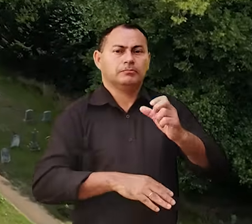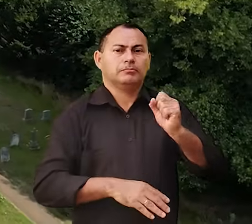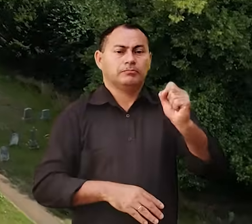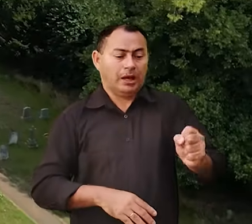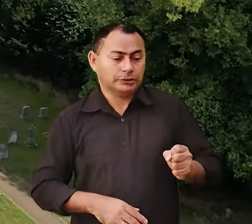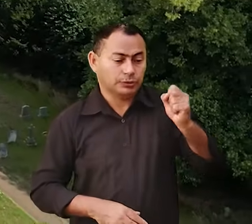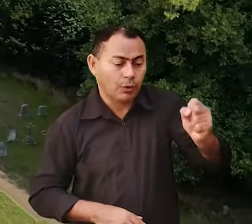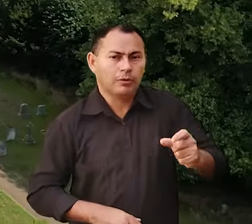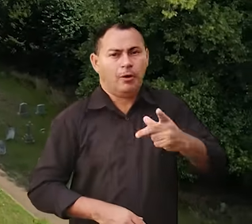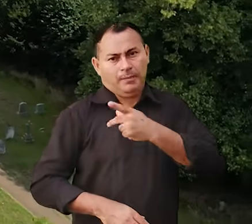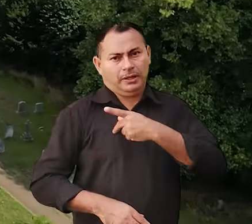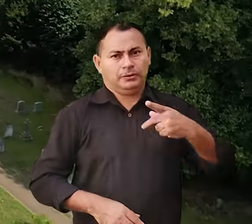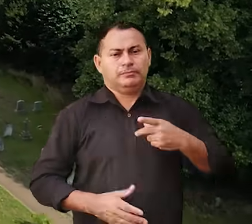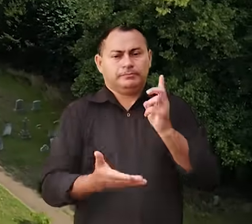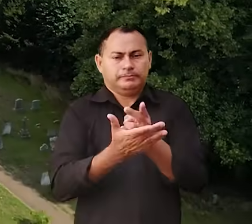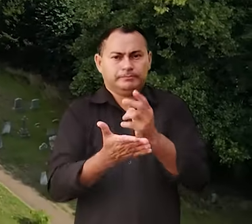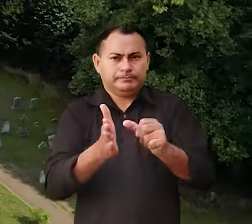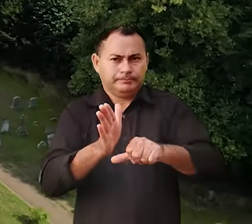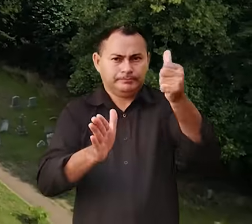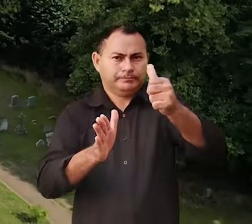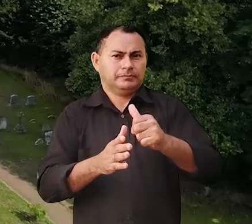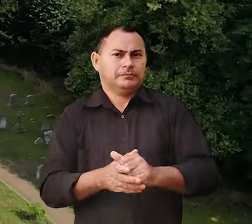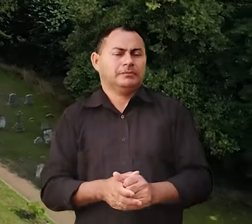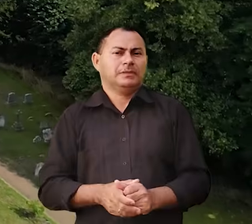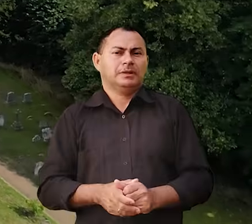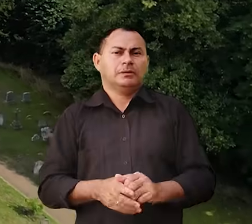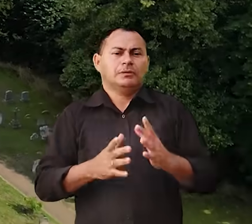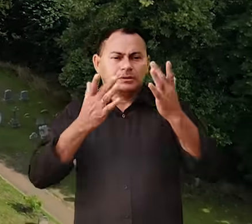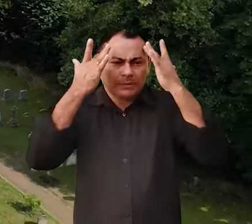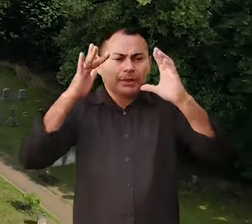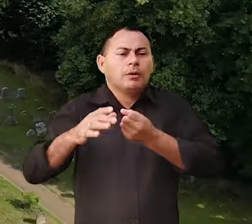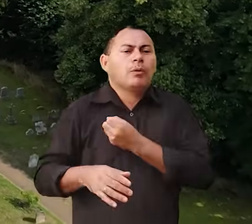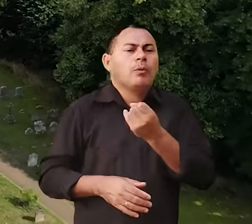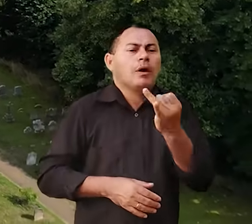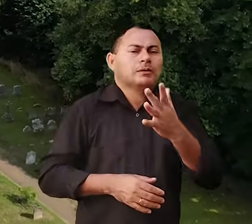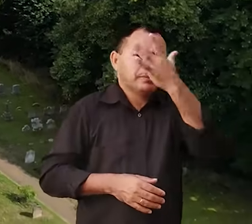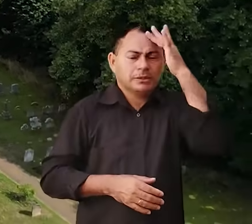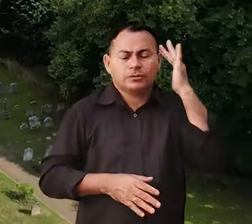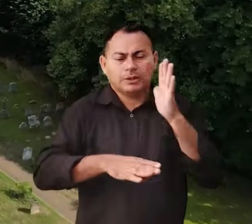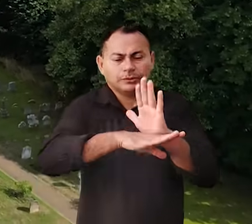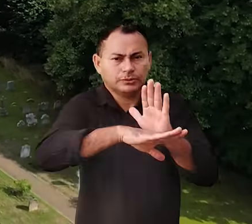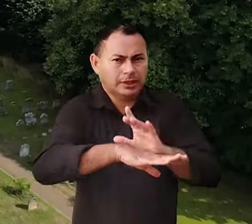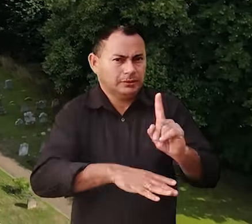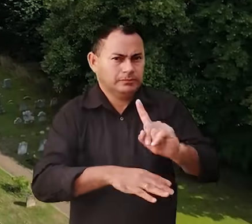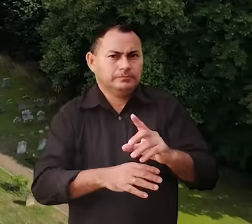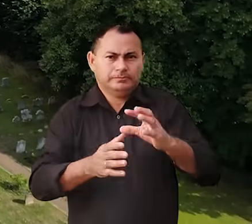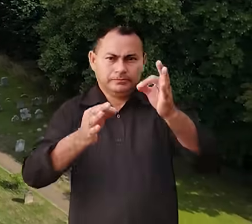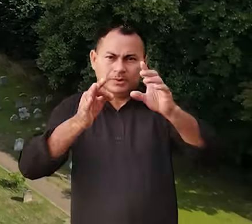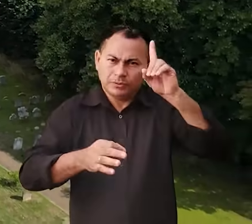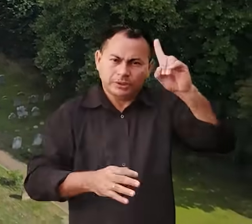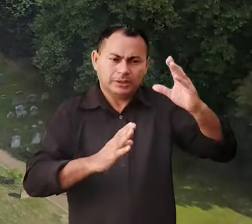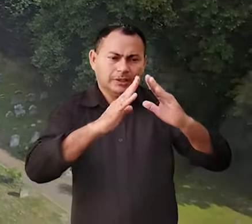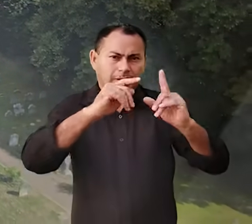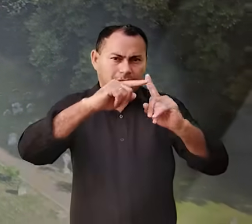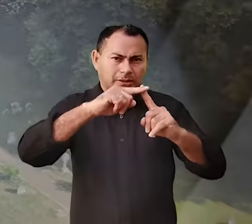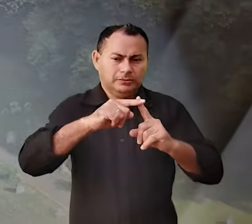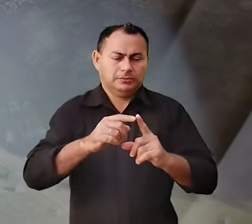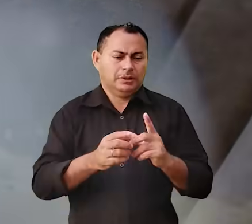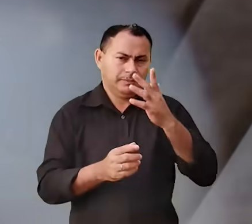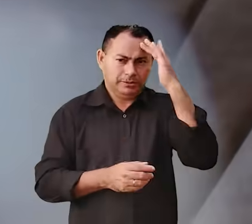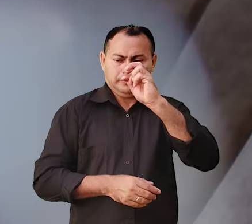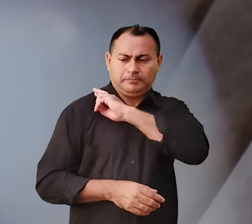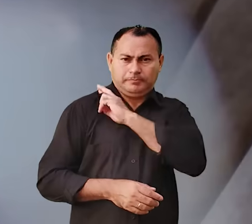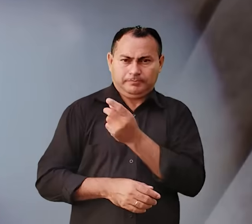como pastor, sempre tomei como princípio não saber com quanto cada membro contribuía. Certa vez numa igreja,